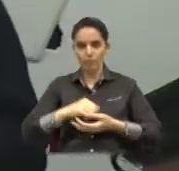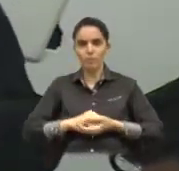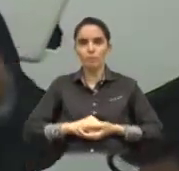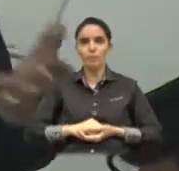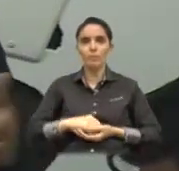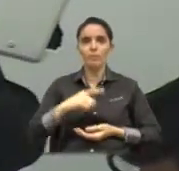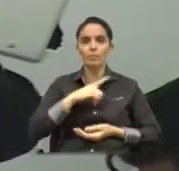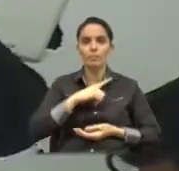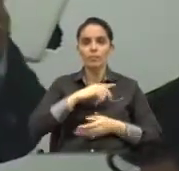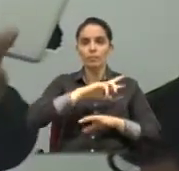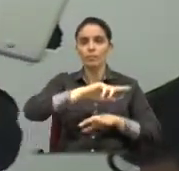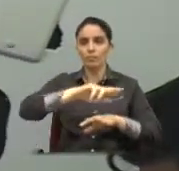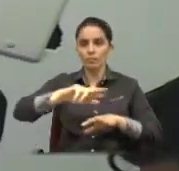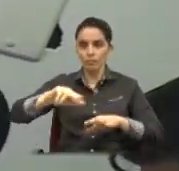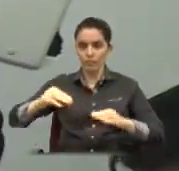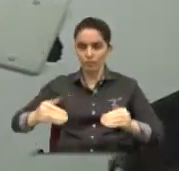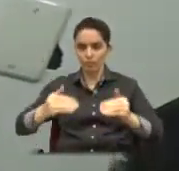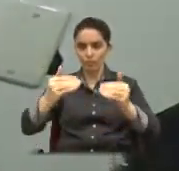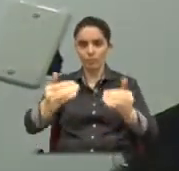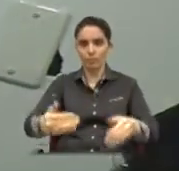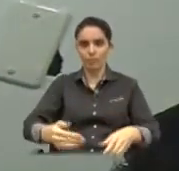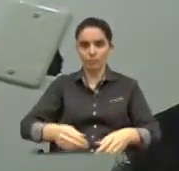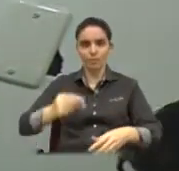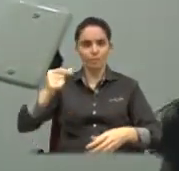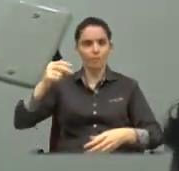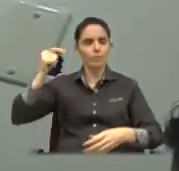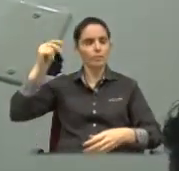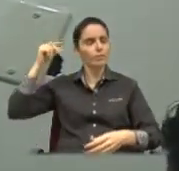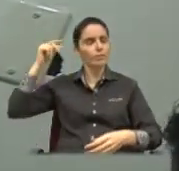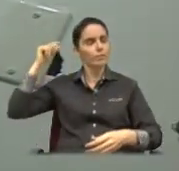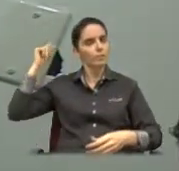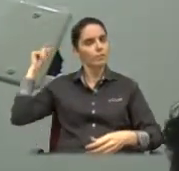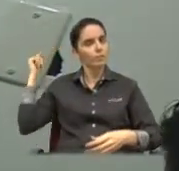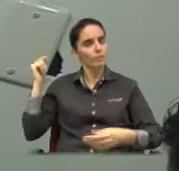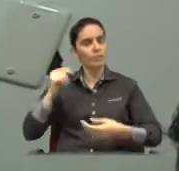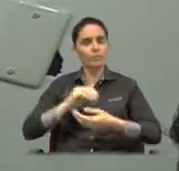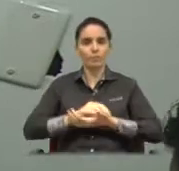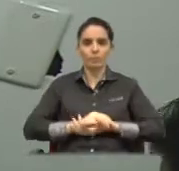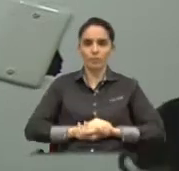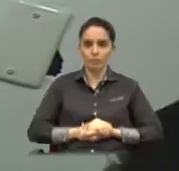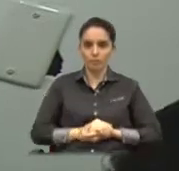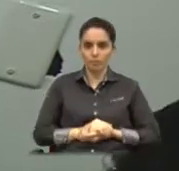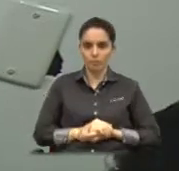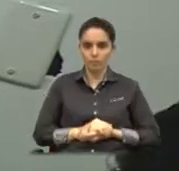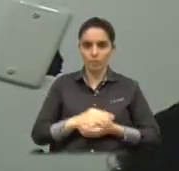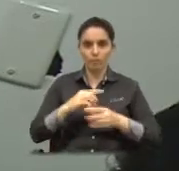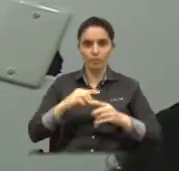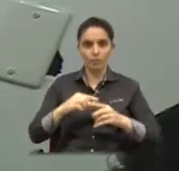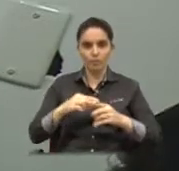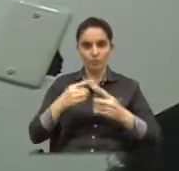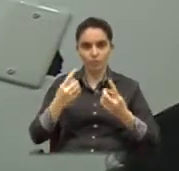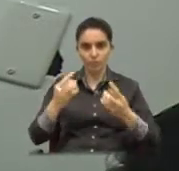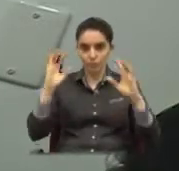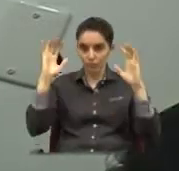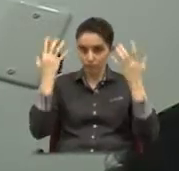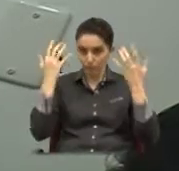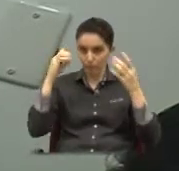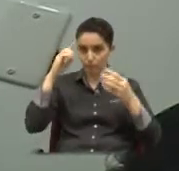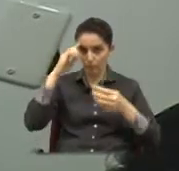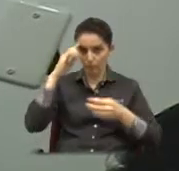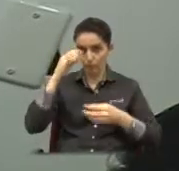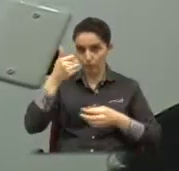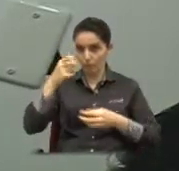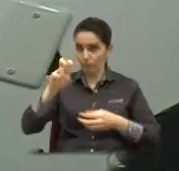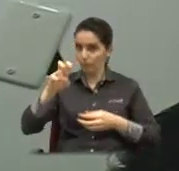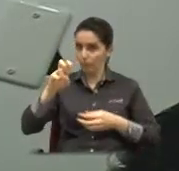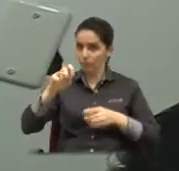moções, então o tempo vai passando e mesmo já passada as festividades do dia 14 e dia 15 de